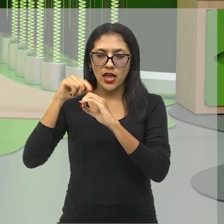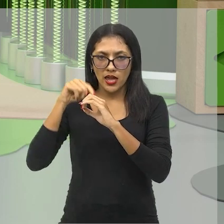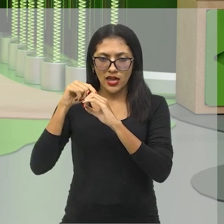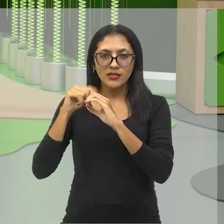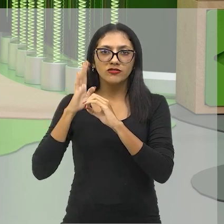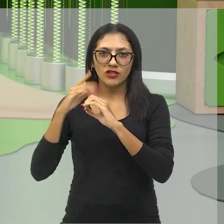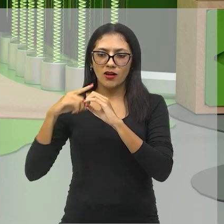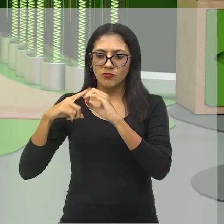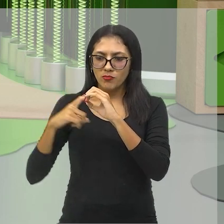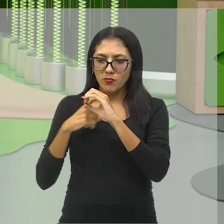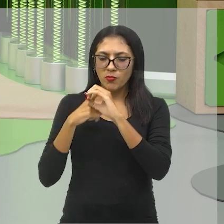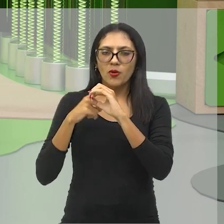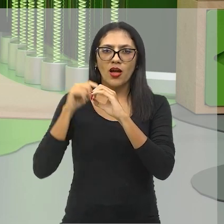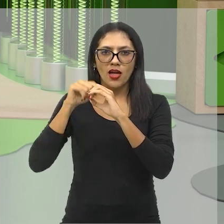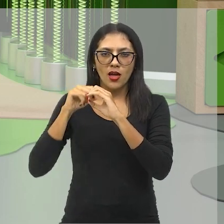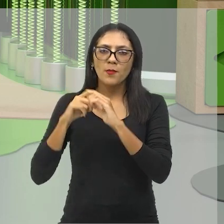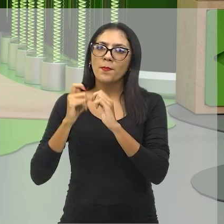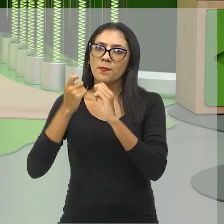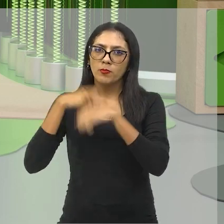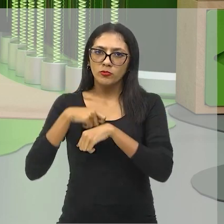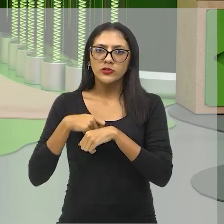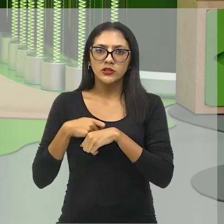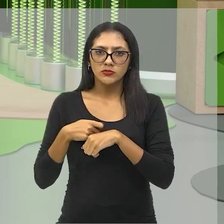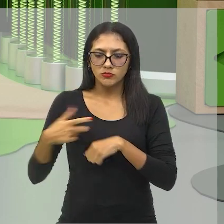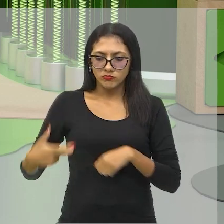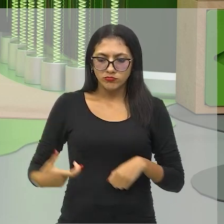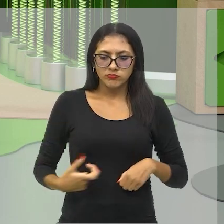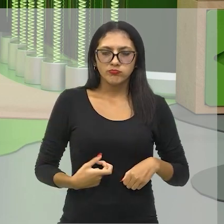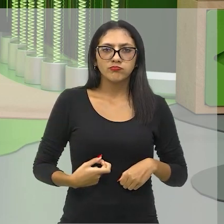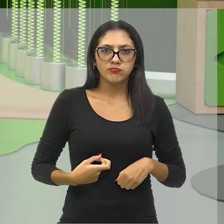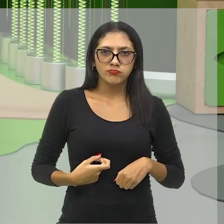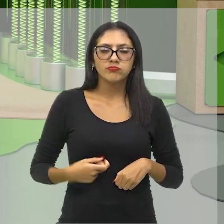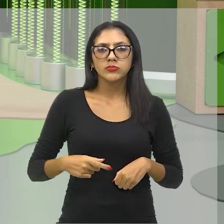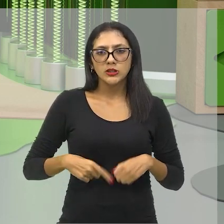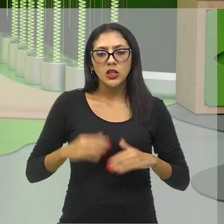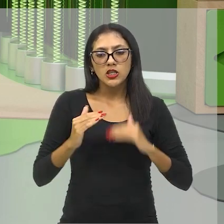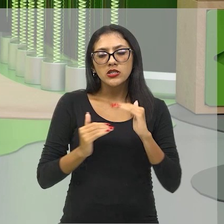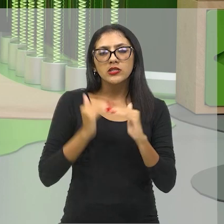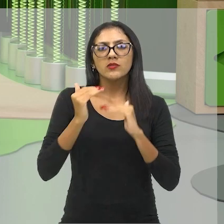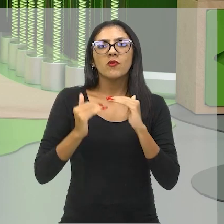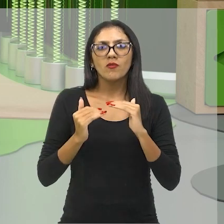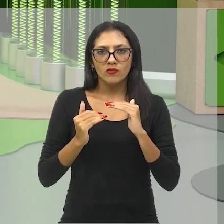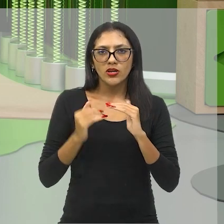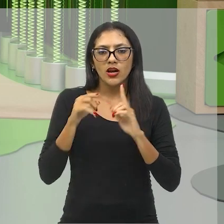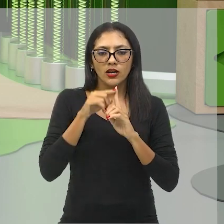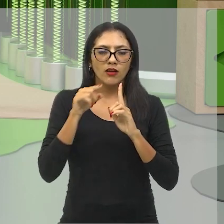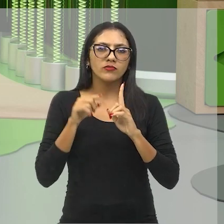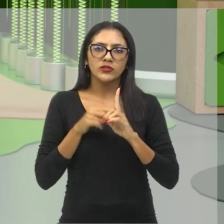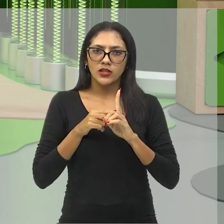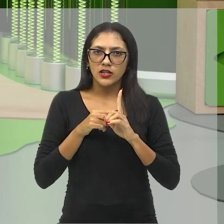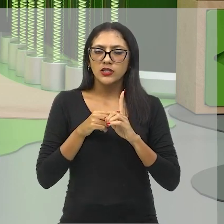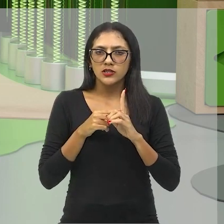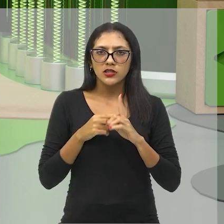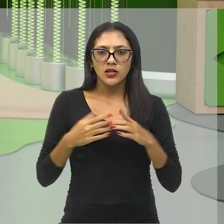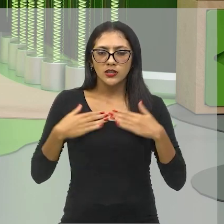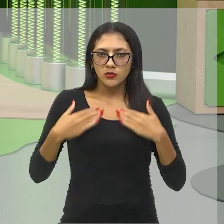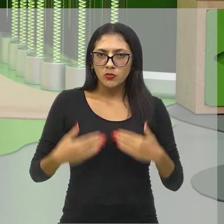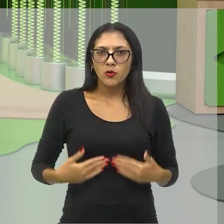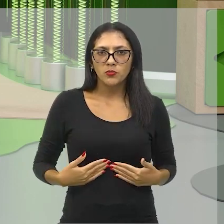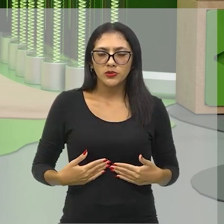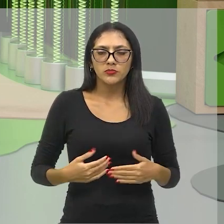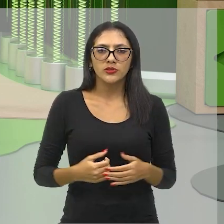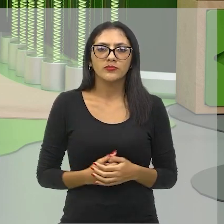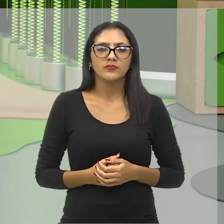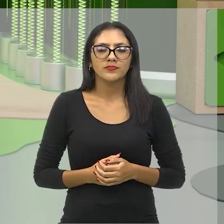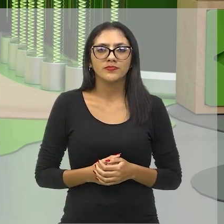corpo para que ele possa ser desenvolvido, tá? Então a gente tem essa que é a gente observa ali as etapas da